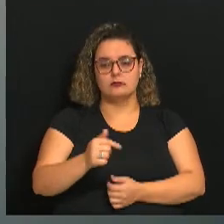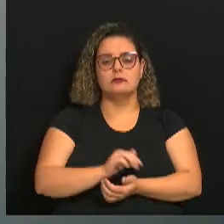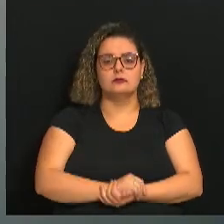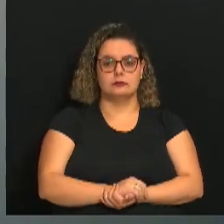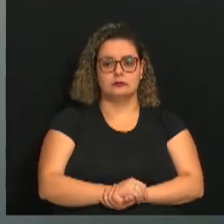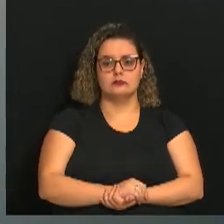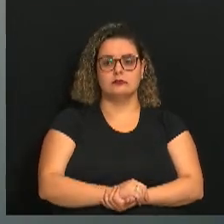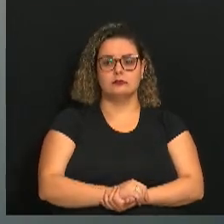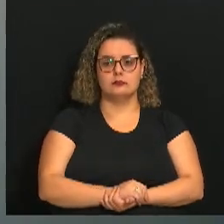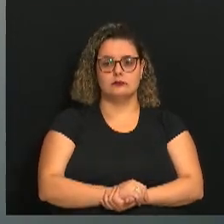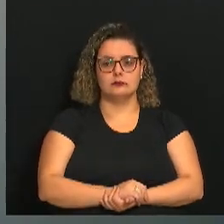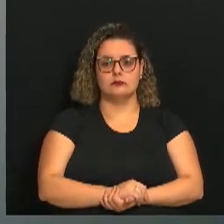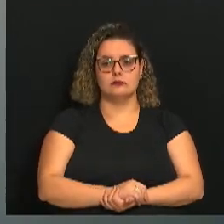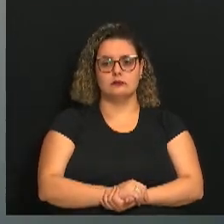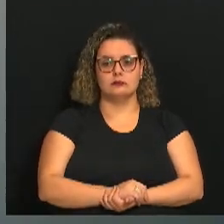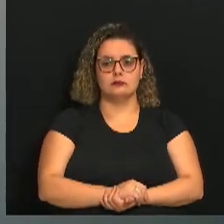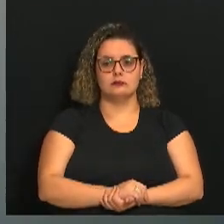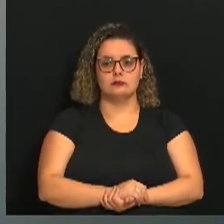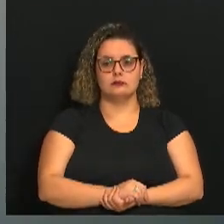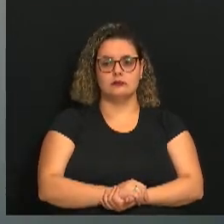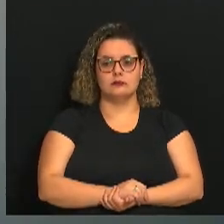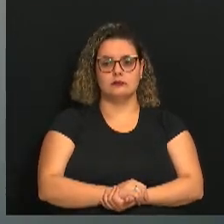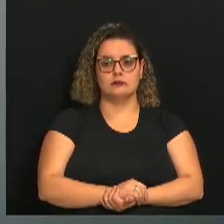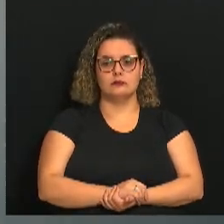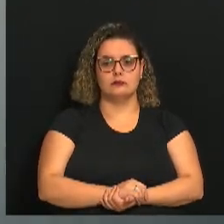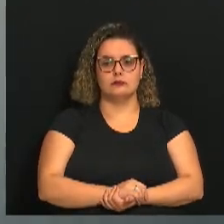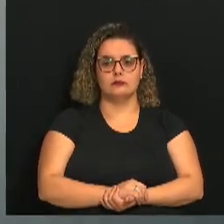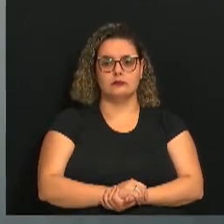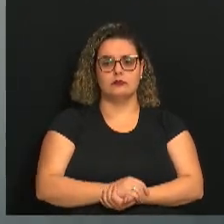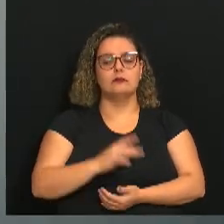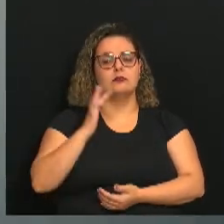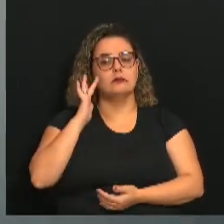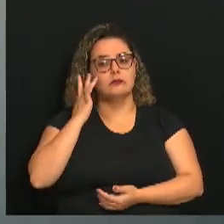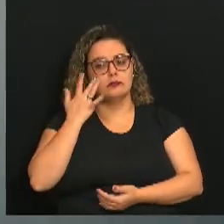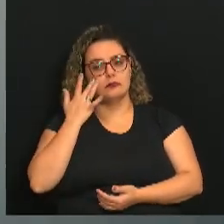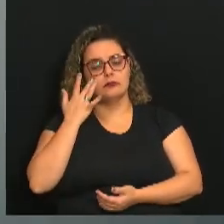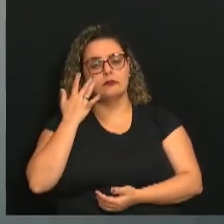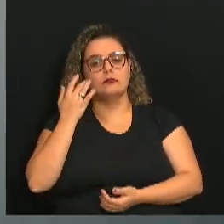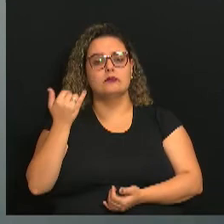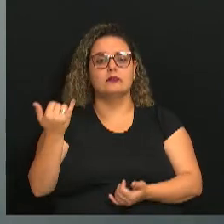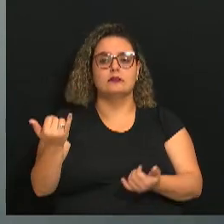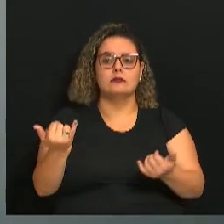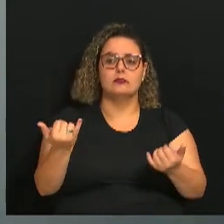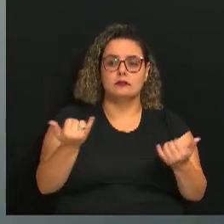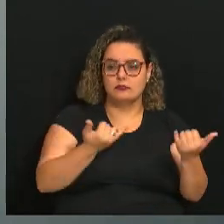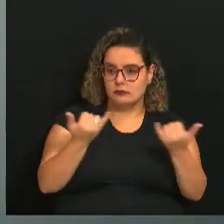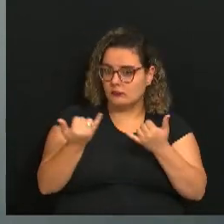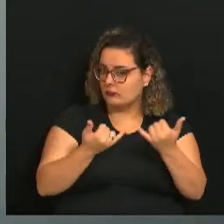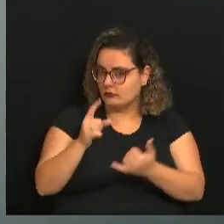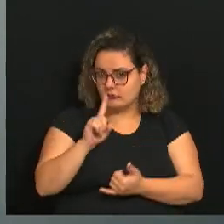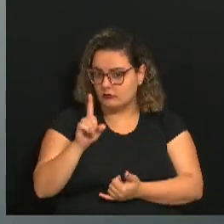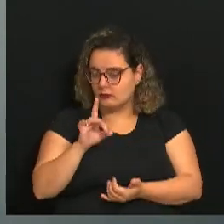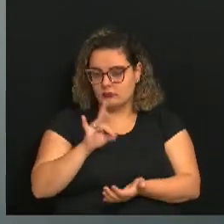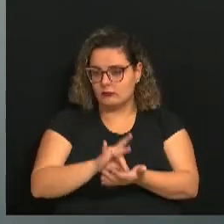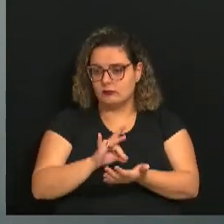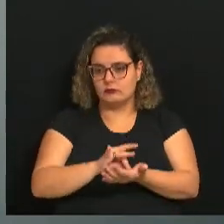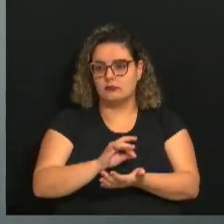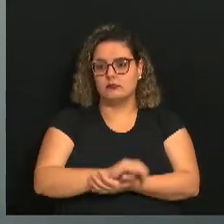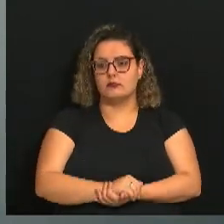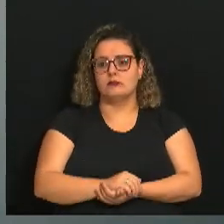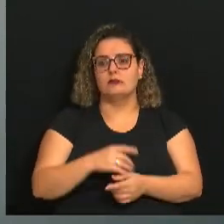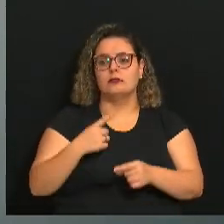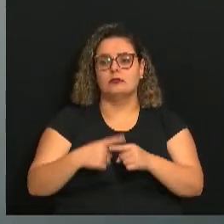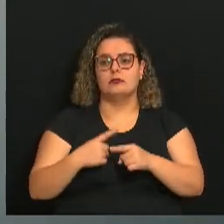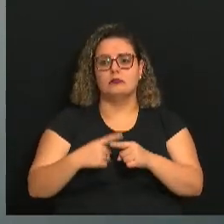eu acho que isso foi só mesmo uma ilação que alguém fez, uma questão, mas isso não procede mesmo, porque a empresa tem